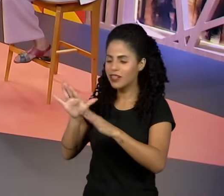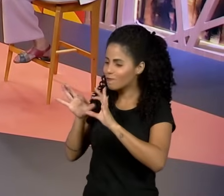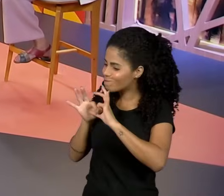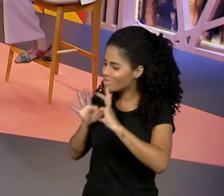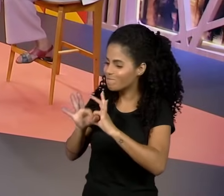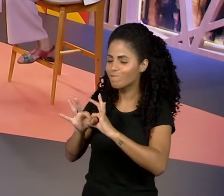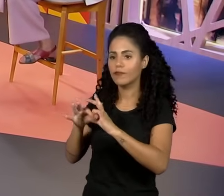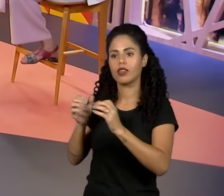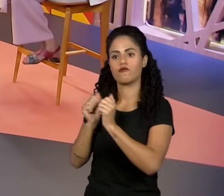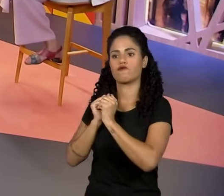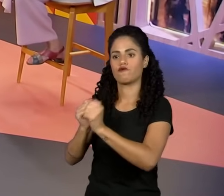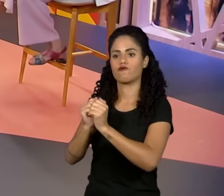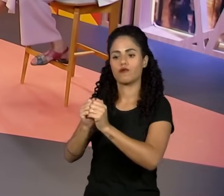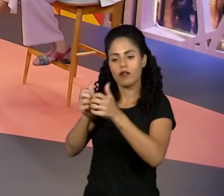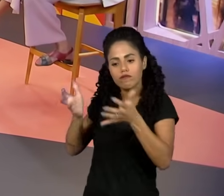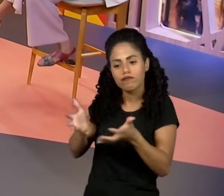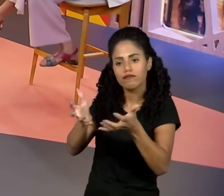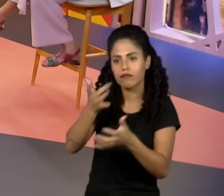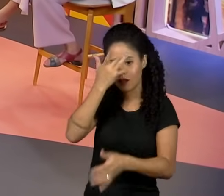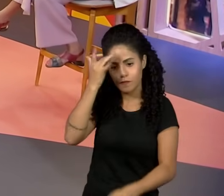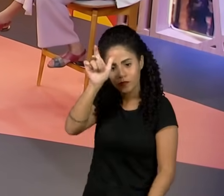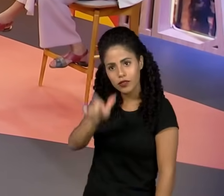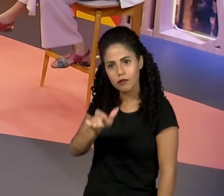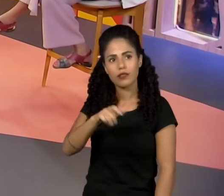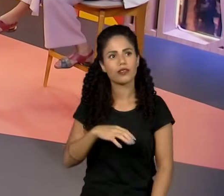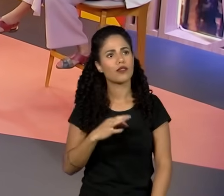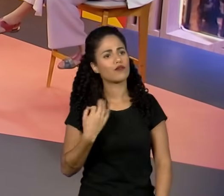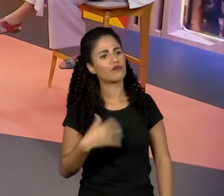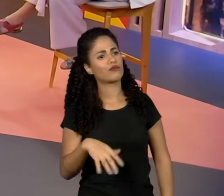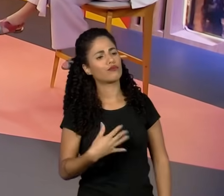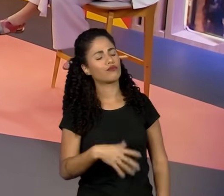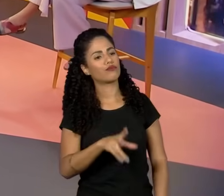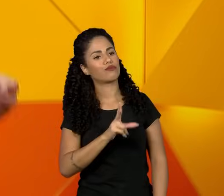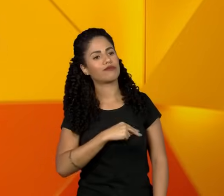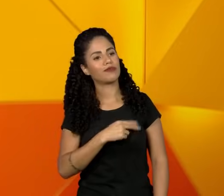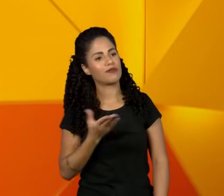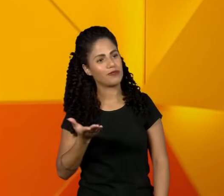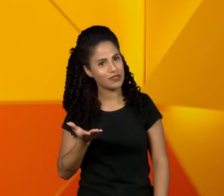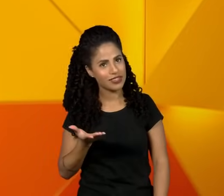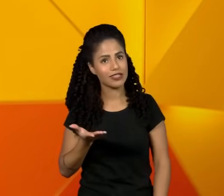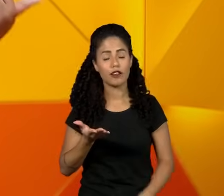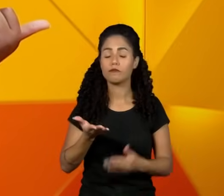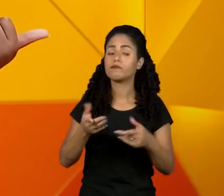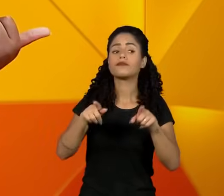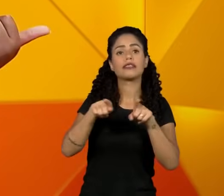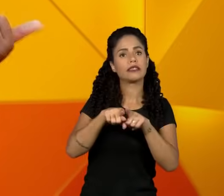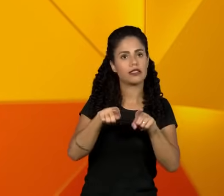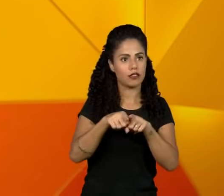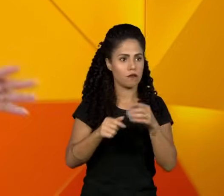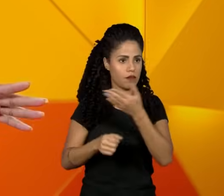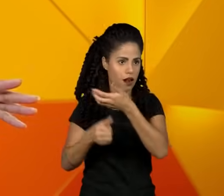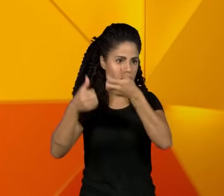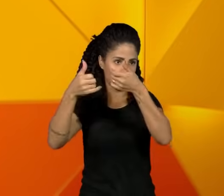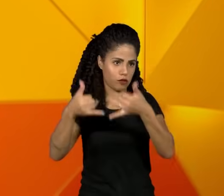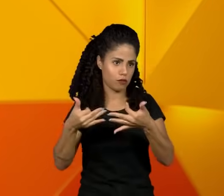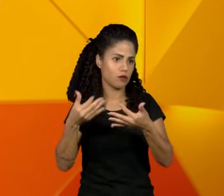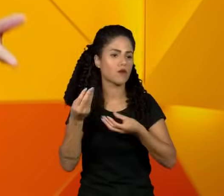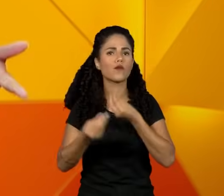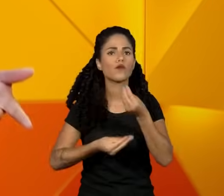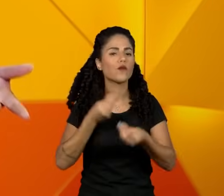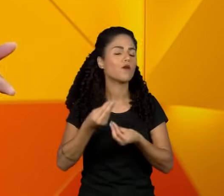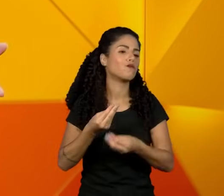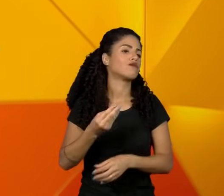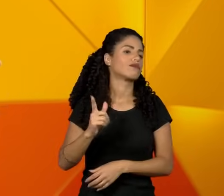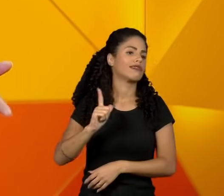fazer esse herói estar de pé. Nossa, e como ele está de pé, né? E tem uma coisa que o Baco Exu notou ali, que a gente já falou, que é essa